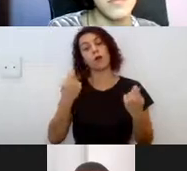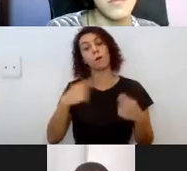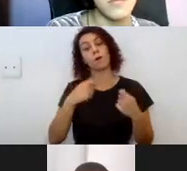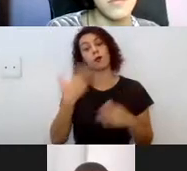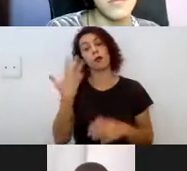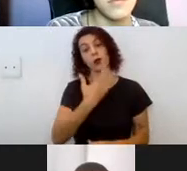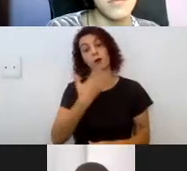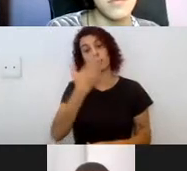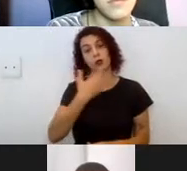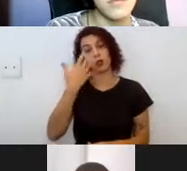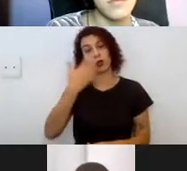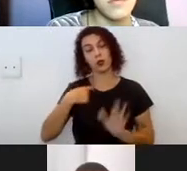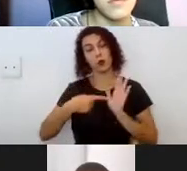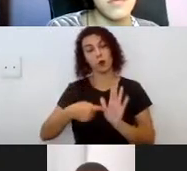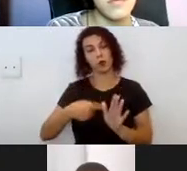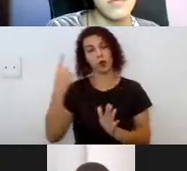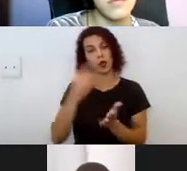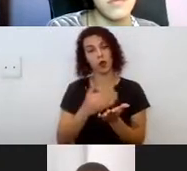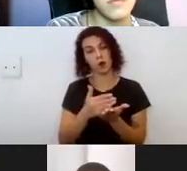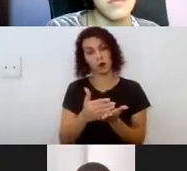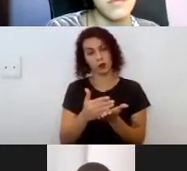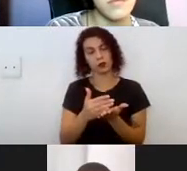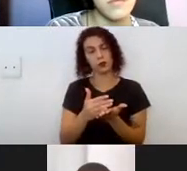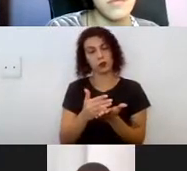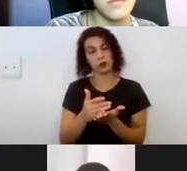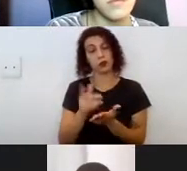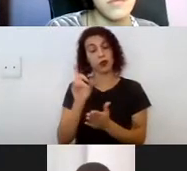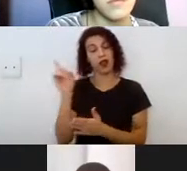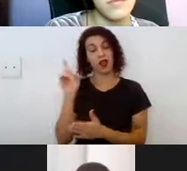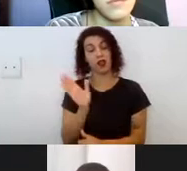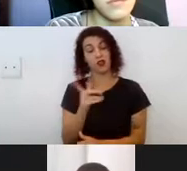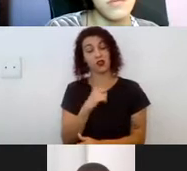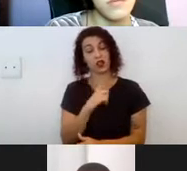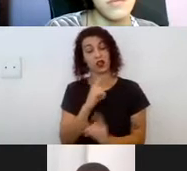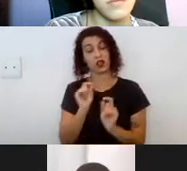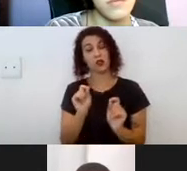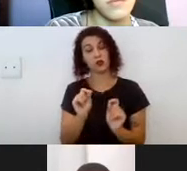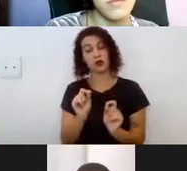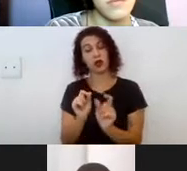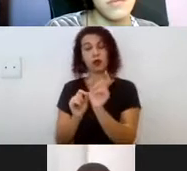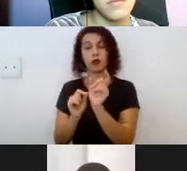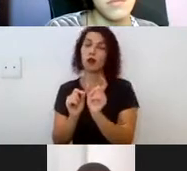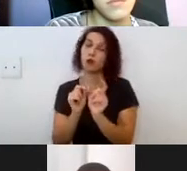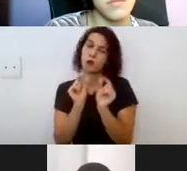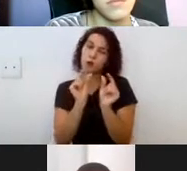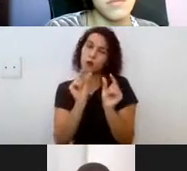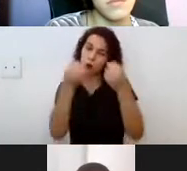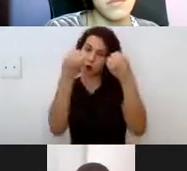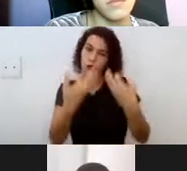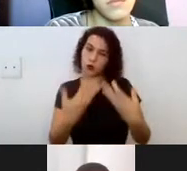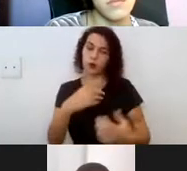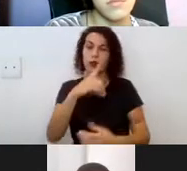Ludmila bom E ali a gente já tem parte do conceito de de Colonial tá